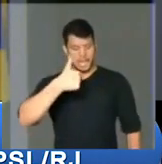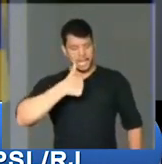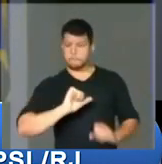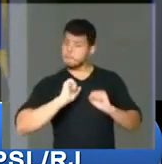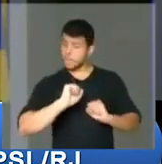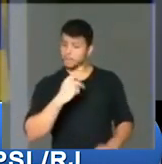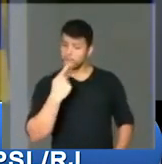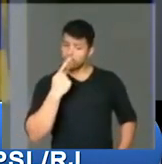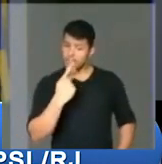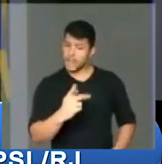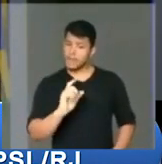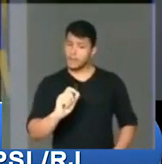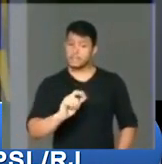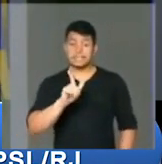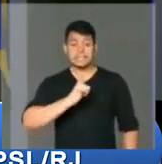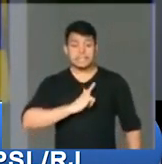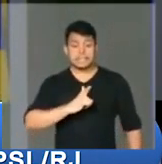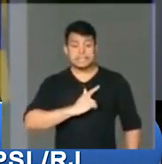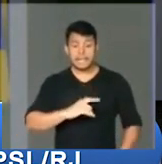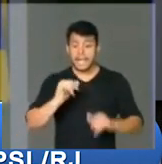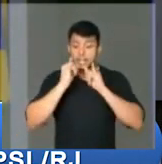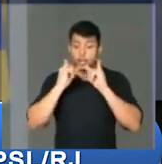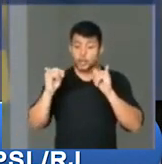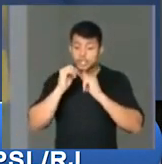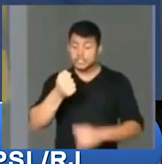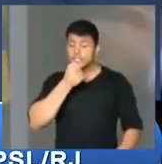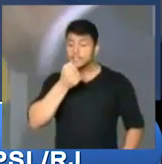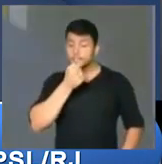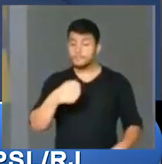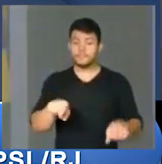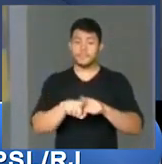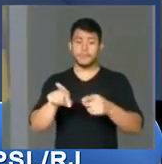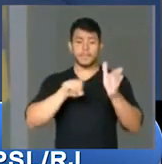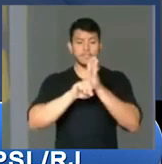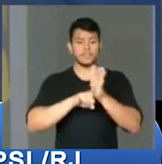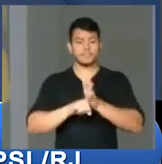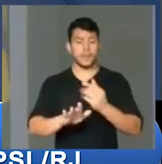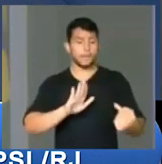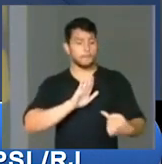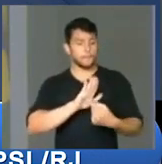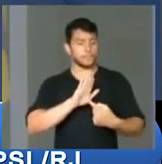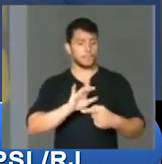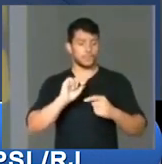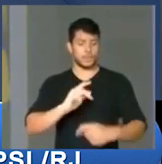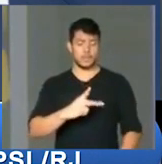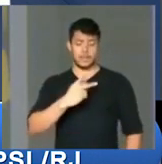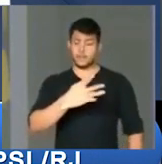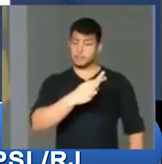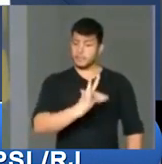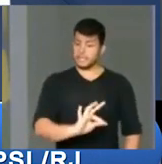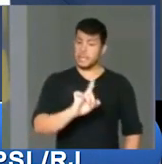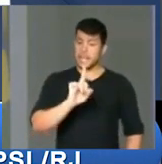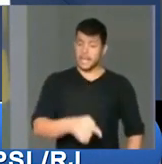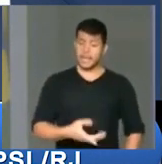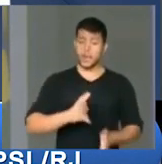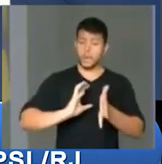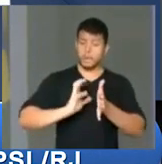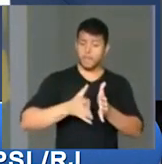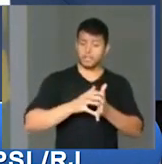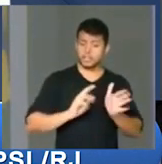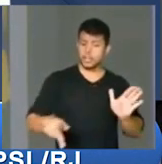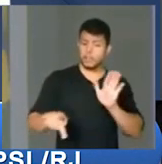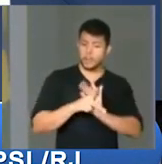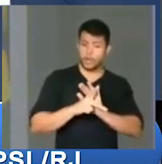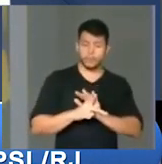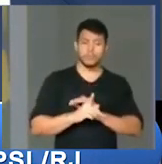usar as notícias e as investigações para falar que o PT, o Partido dos Trabalhadores, é sim